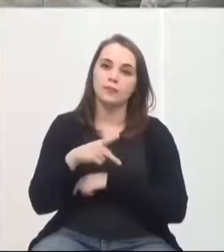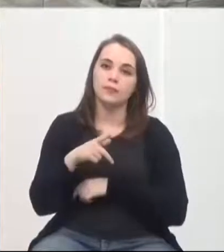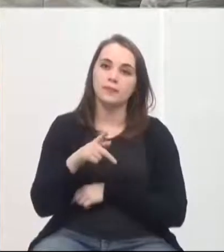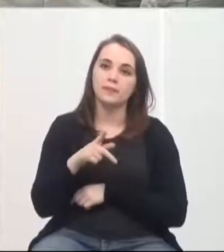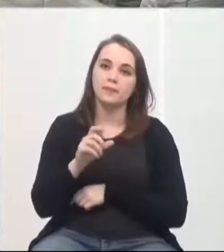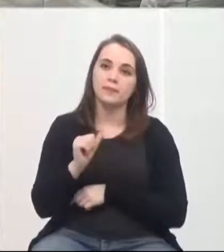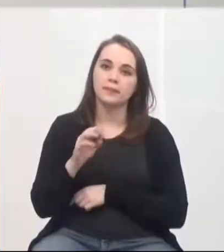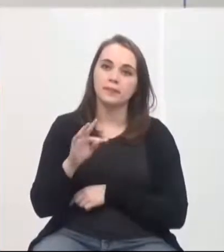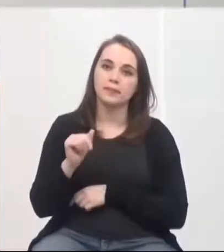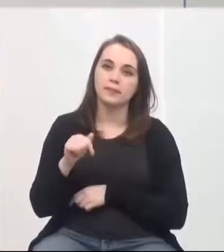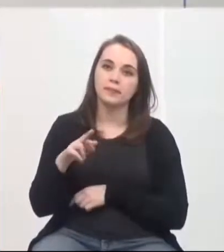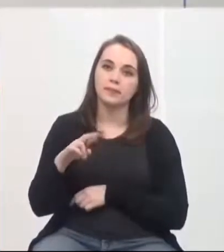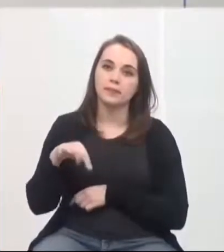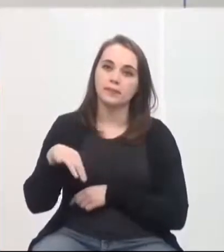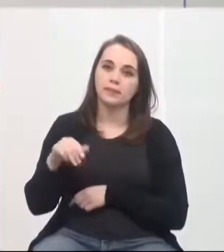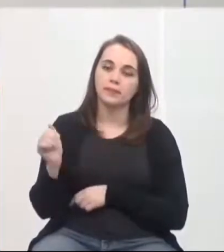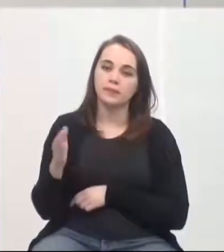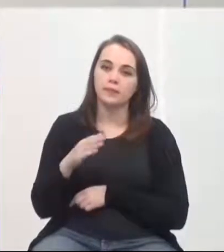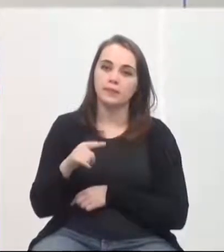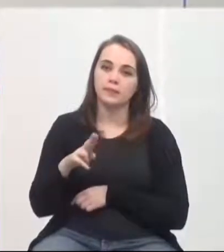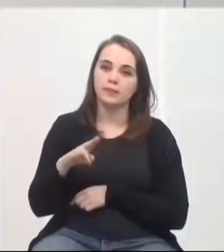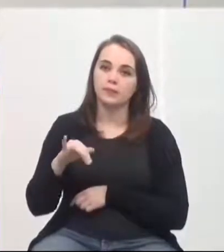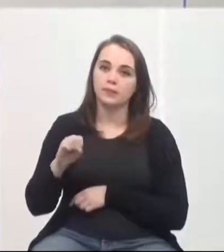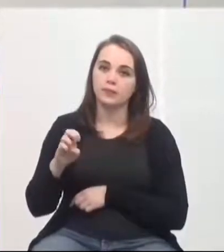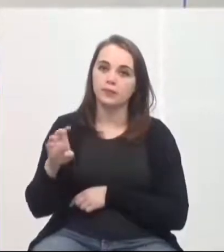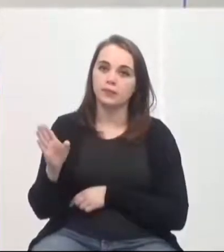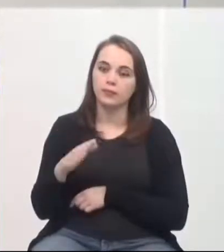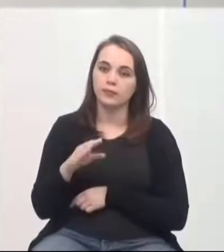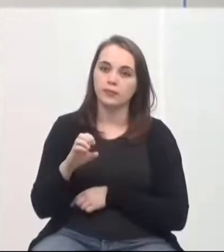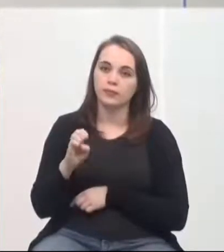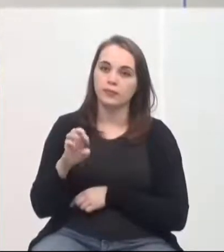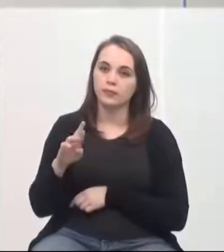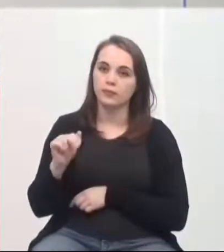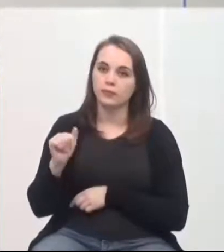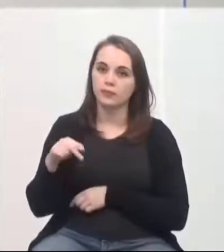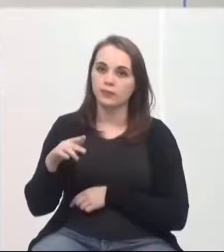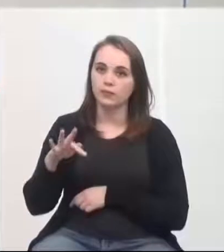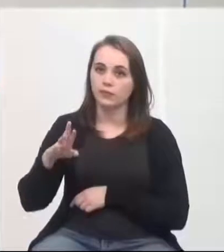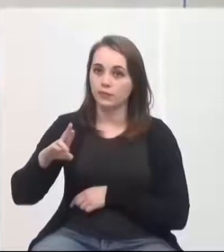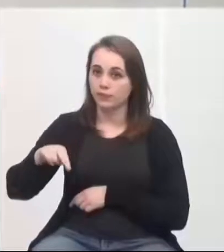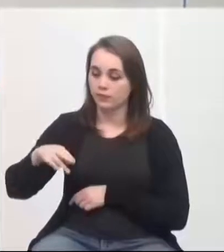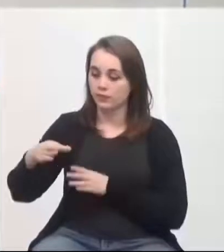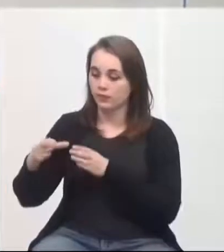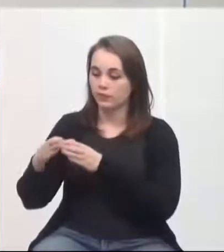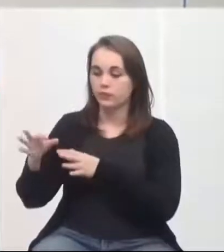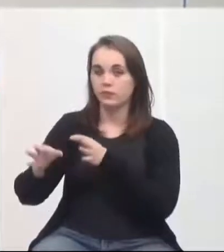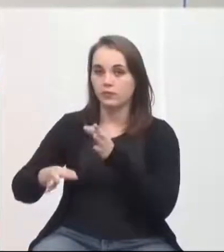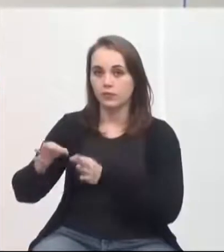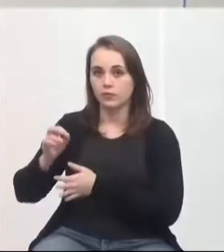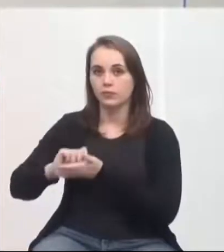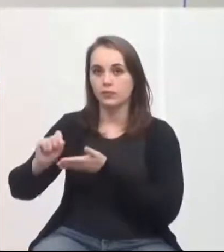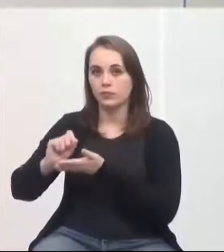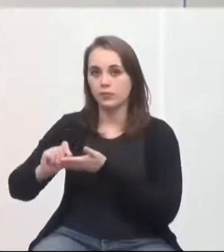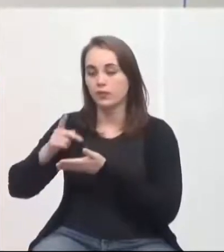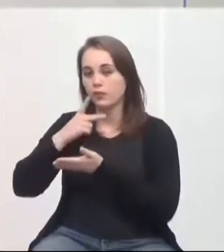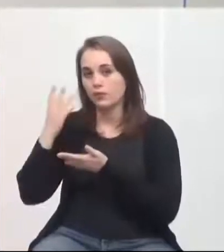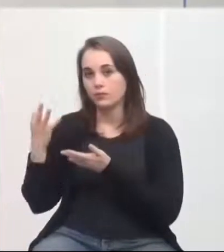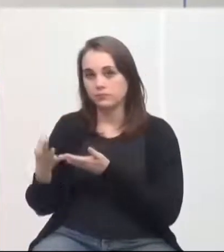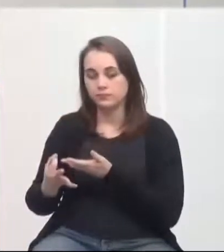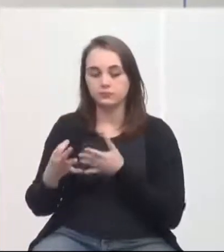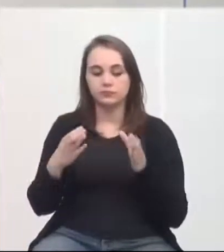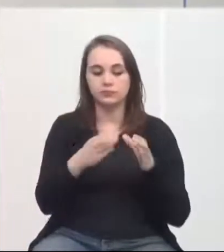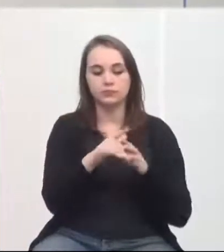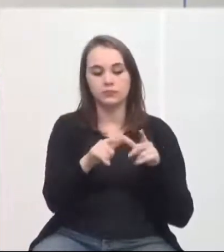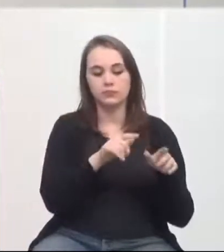Serafim. A Comissão de Constituição, Justiça e Redação opinou pela legalidade e constitucionalidade. As Comissões de Obras, de